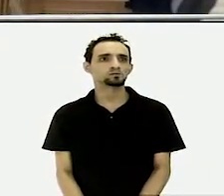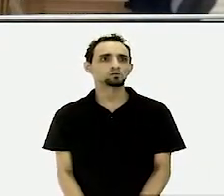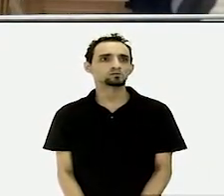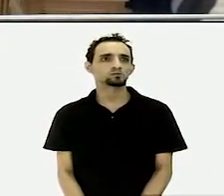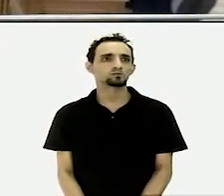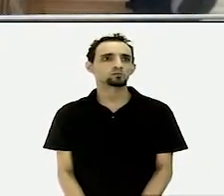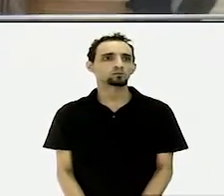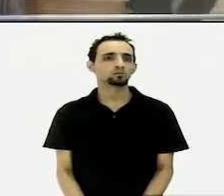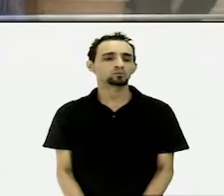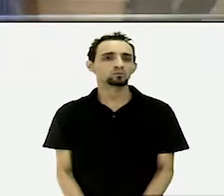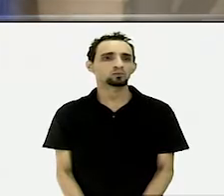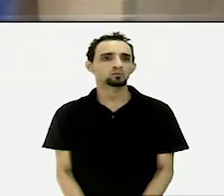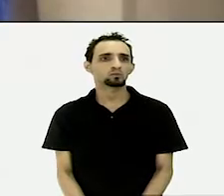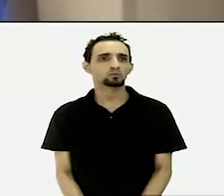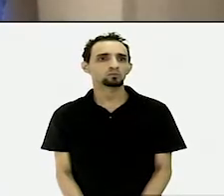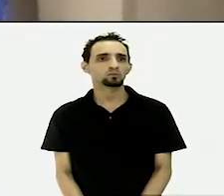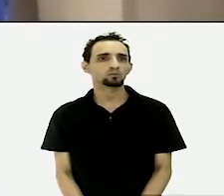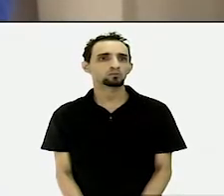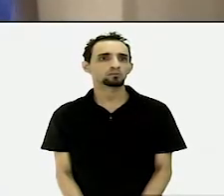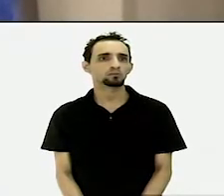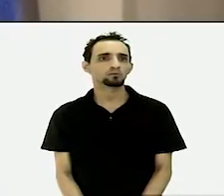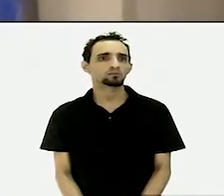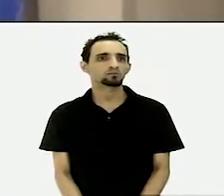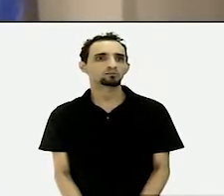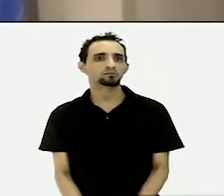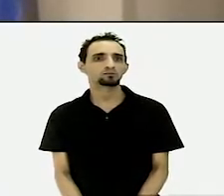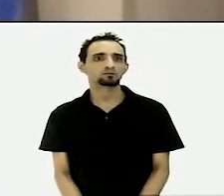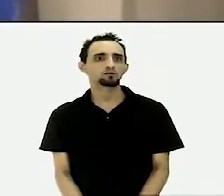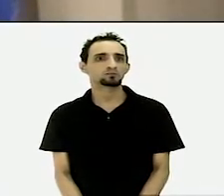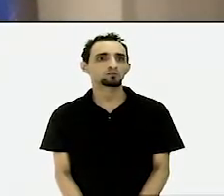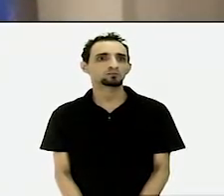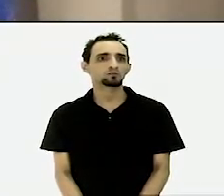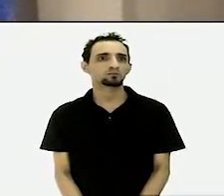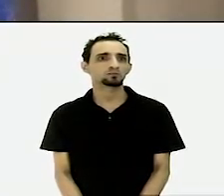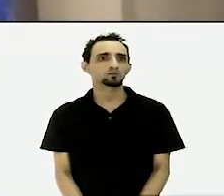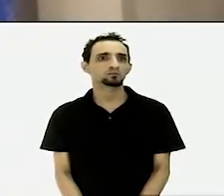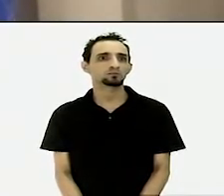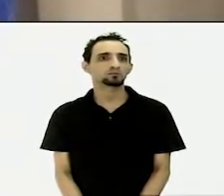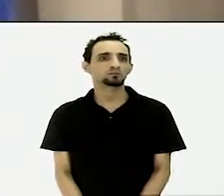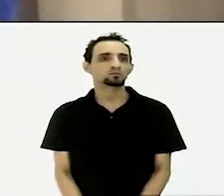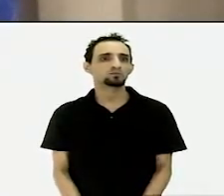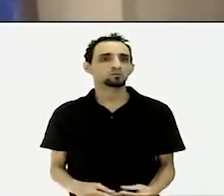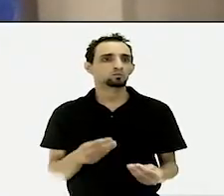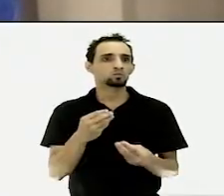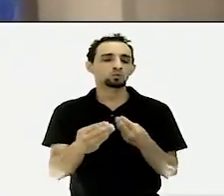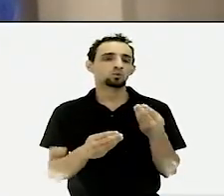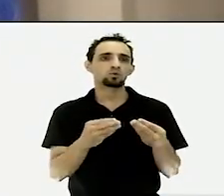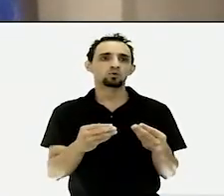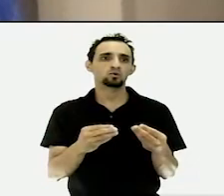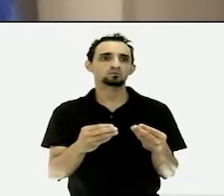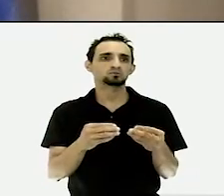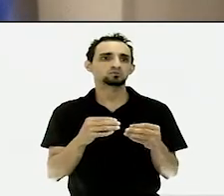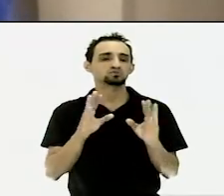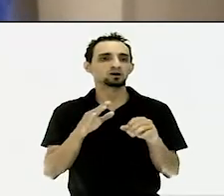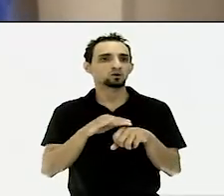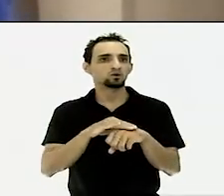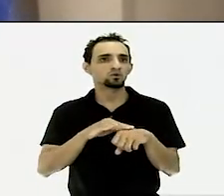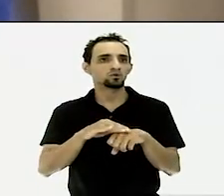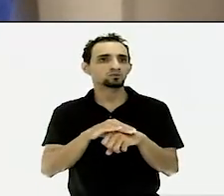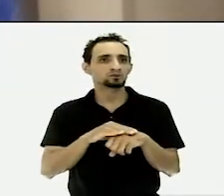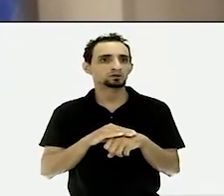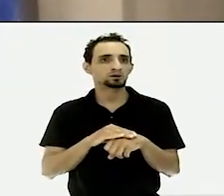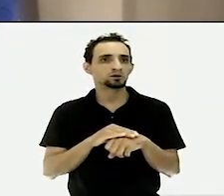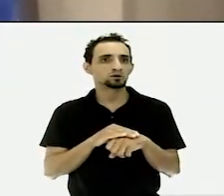ali, 10 anos estão roendo o osso. Na hora de comer a carne, que vão para um lugar melhor, vão ser tirados dali? Não que eu estou falando que o prefeito vai tirar, mas se